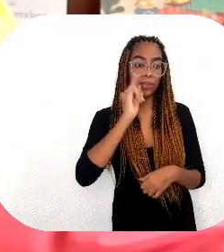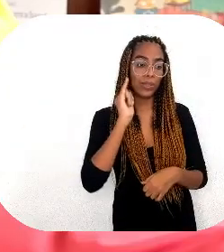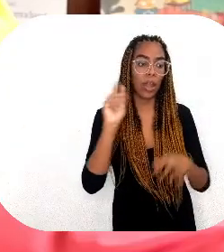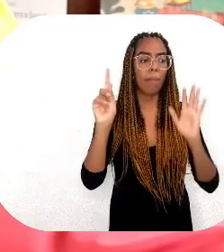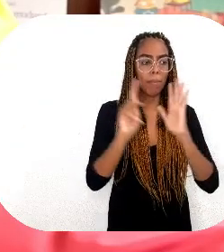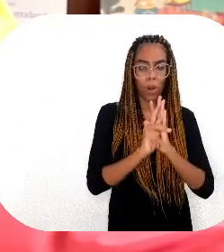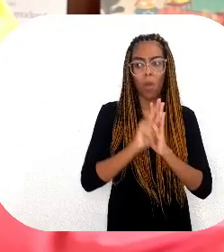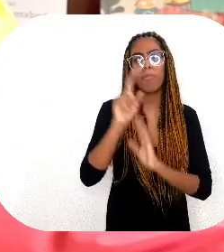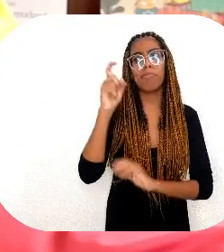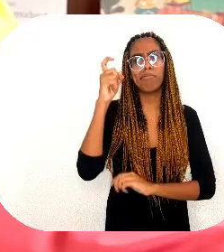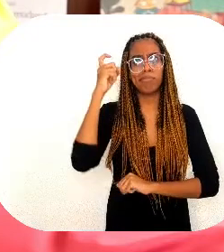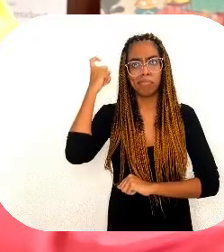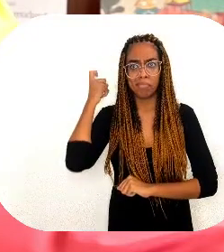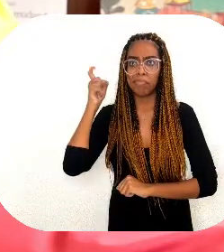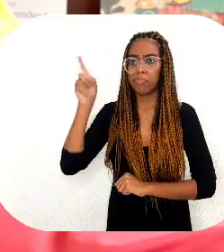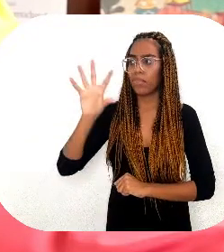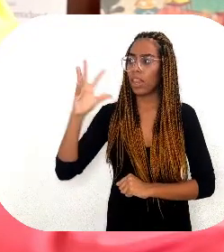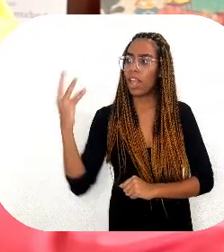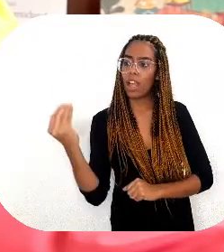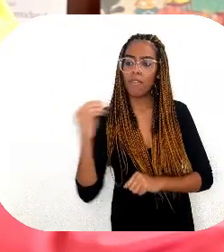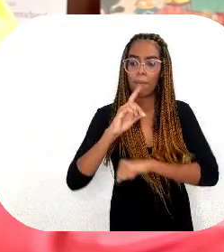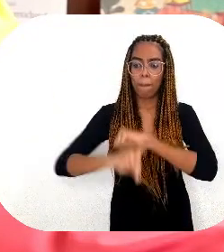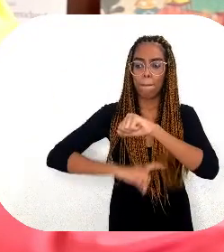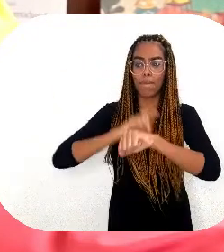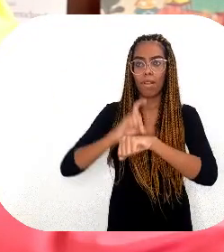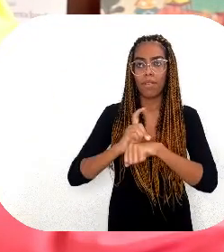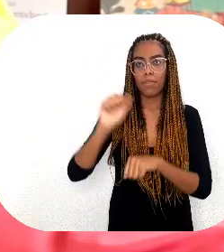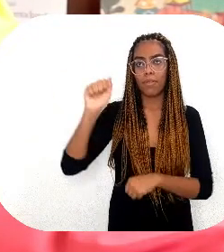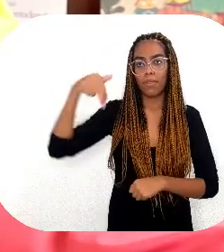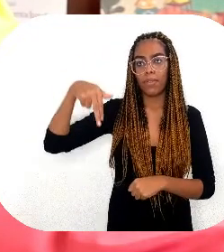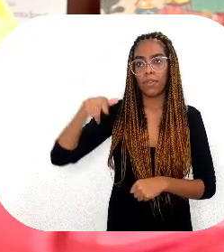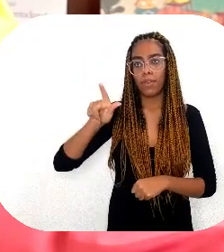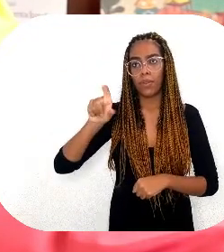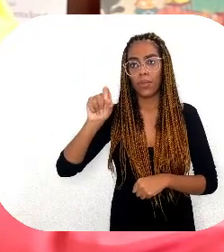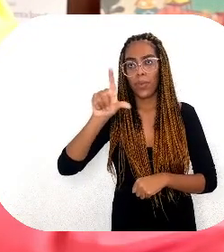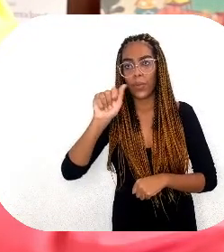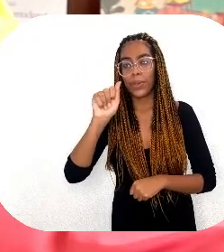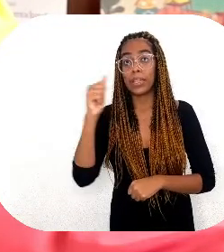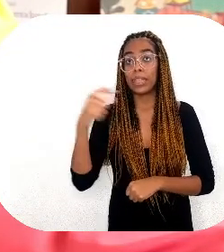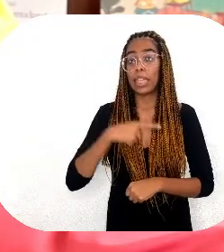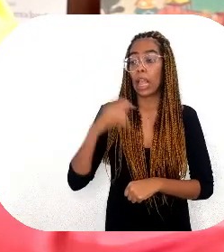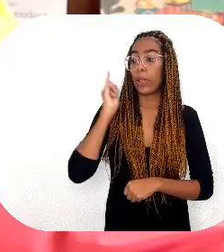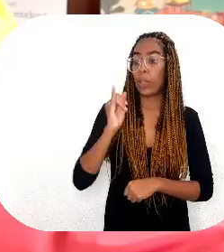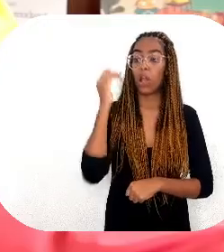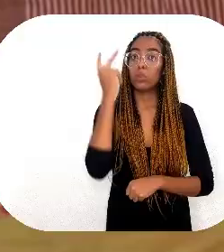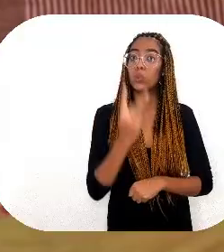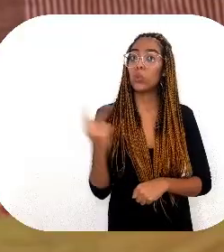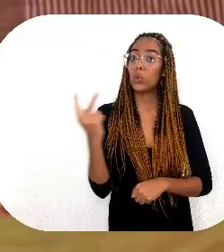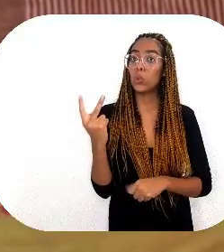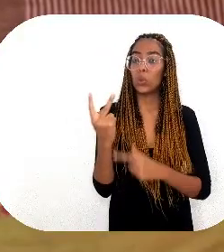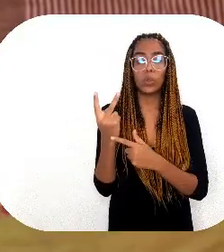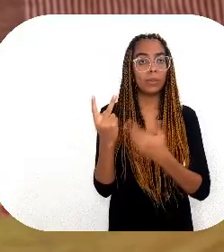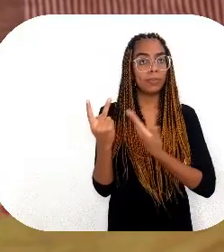Bem, a nossa próxima história também vem lá da África, de Angola, e conta a